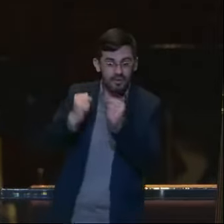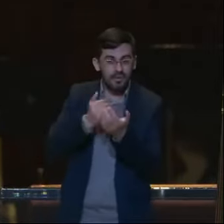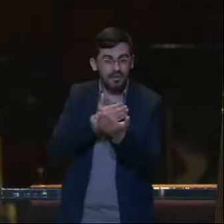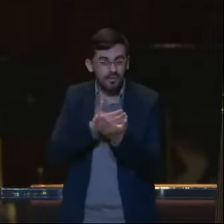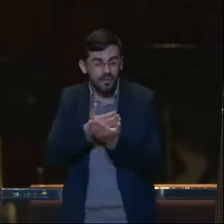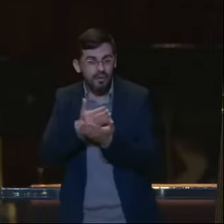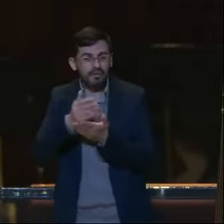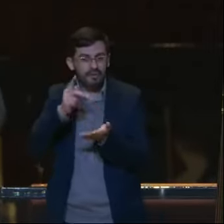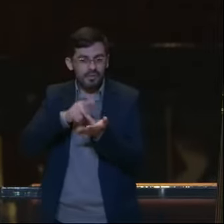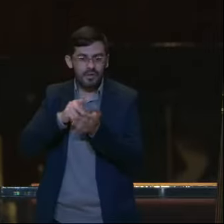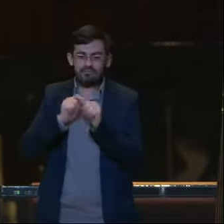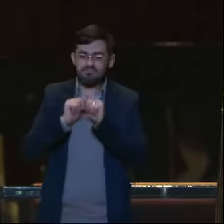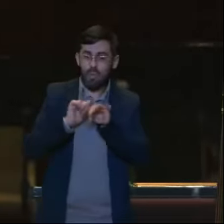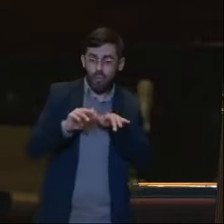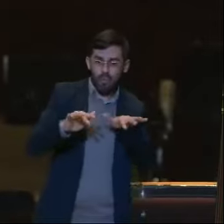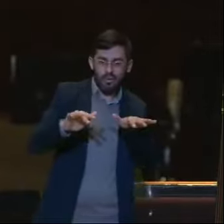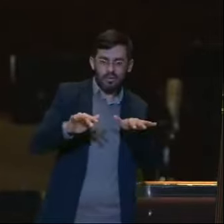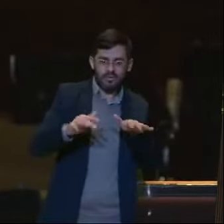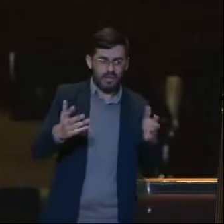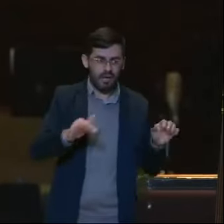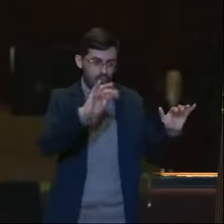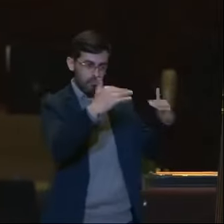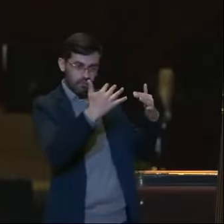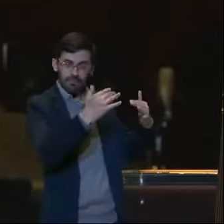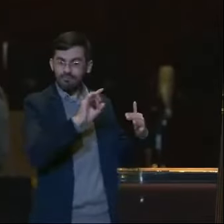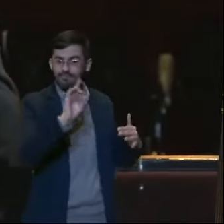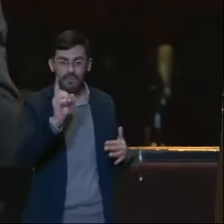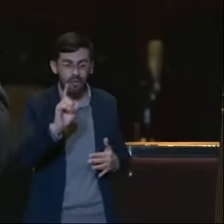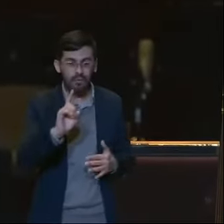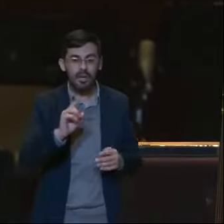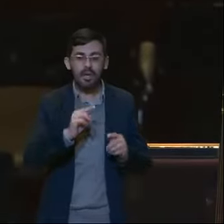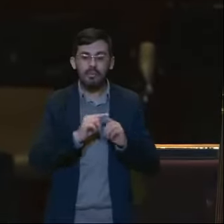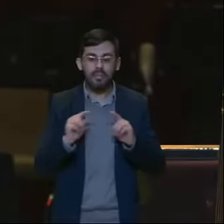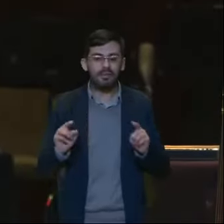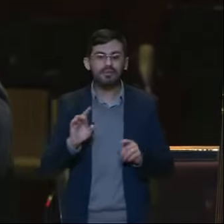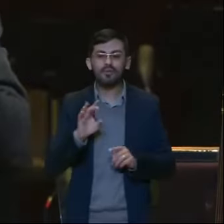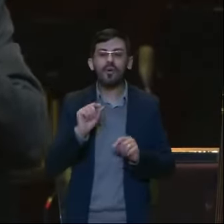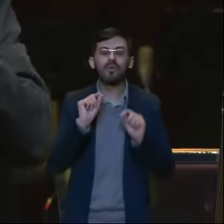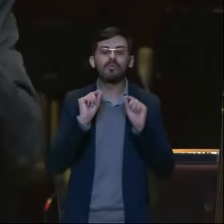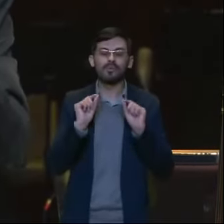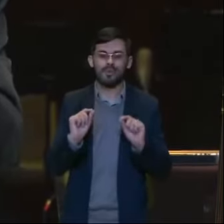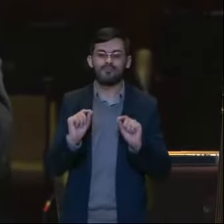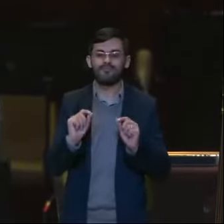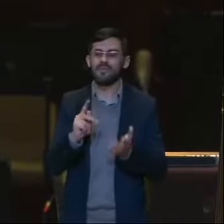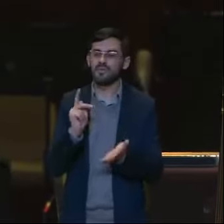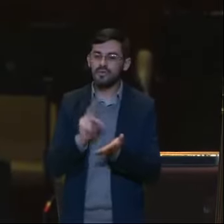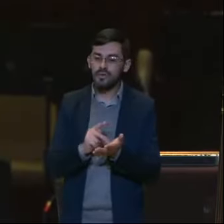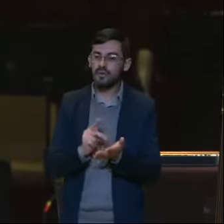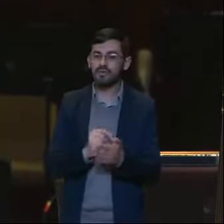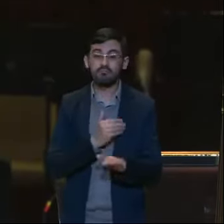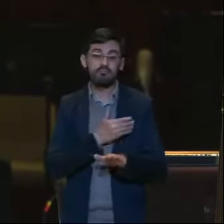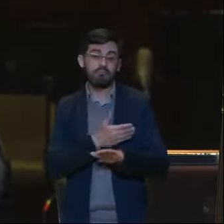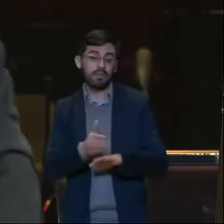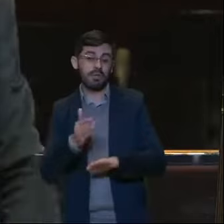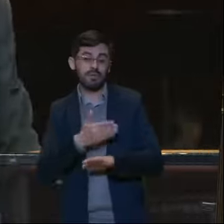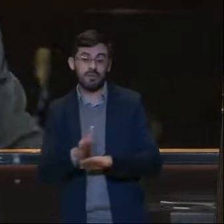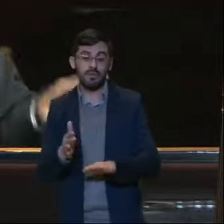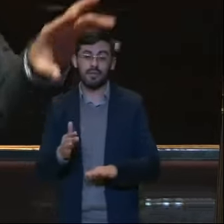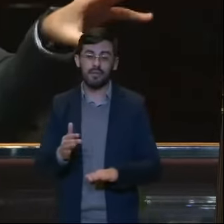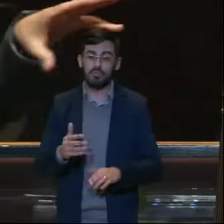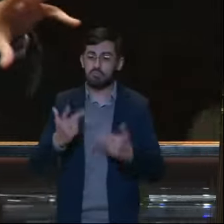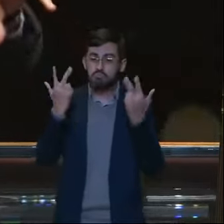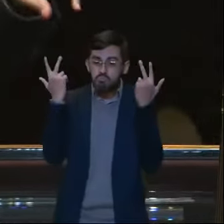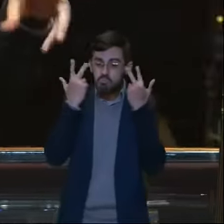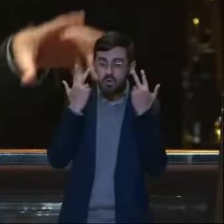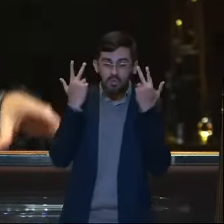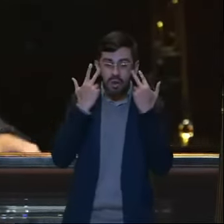transbordar a partir da sua vida. Então não é que você está querendo chamar atenção, você simplesmente vive aquilo na sua caminhada com